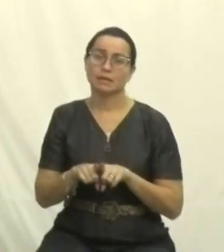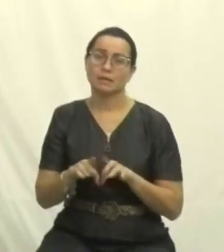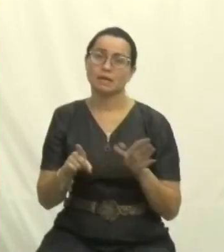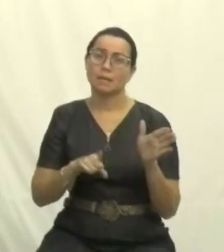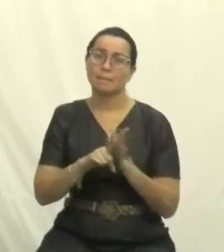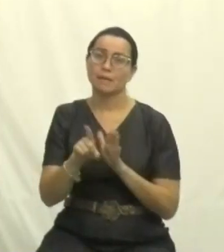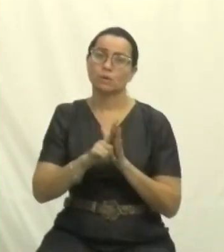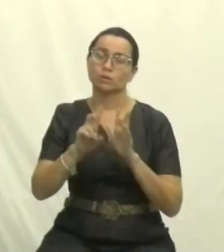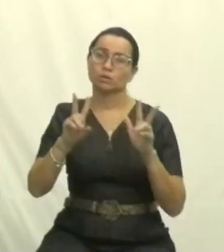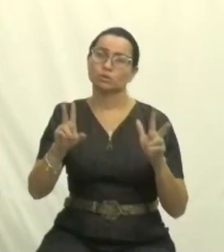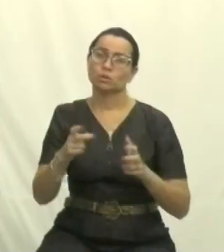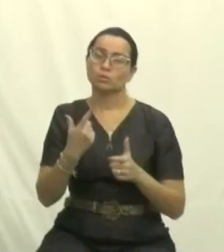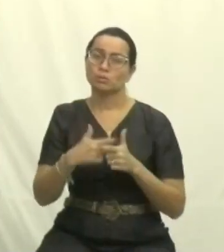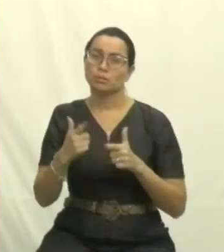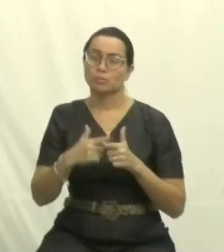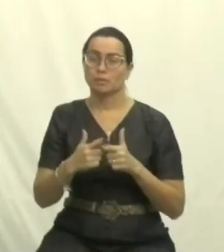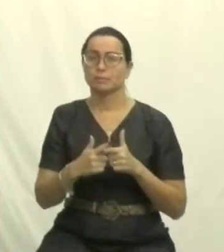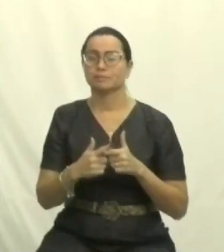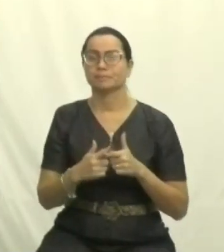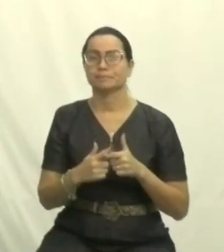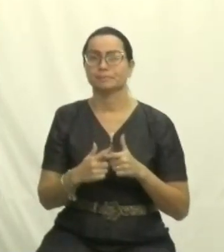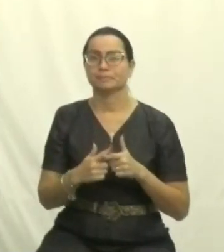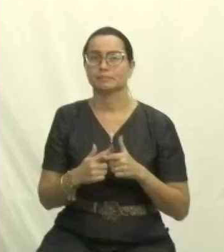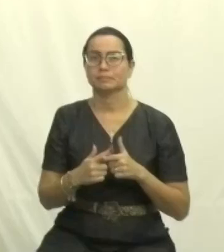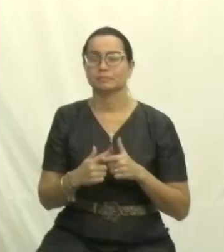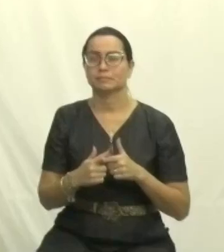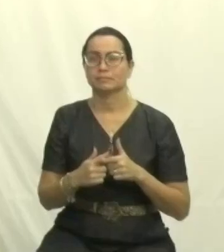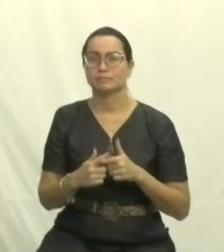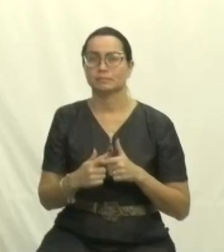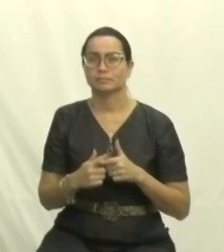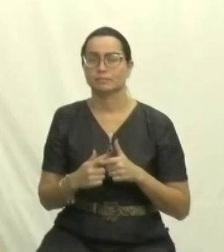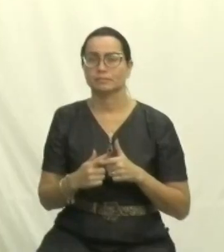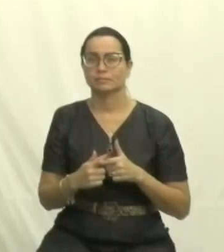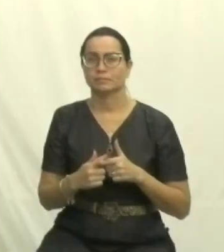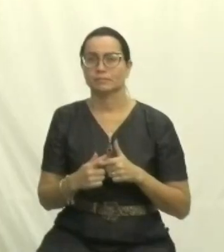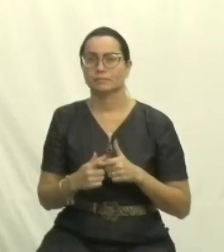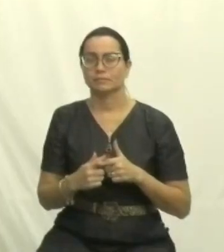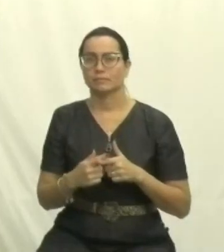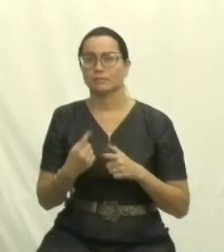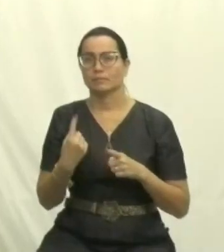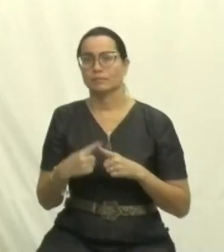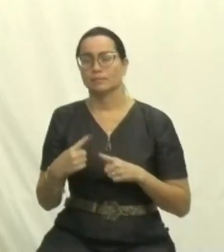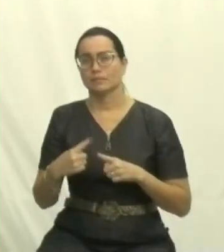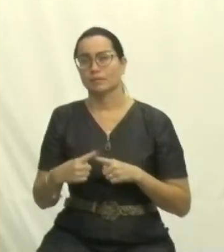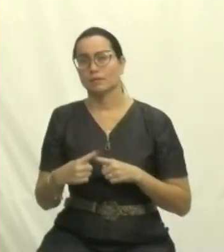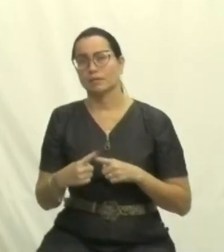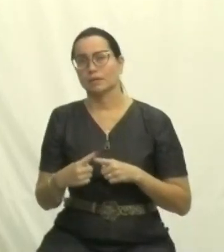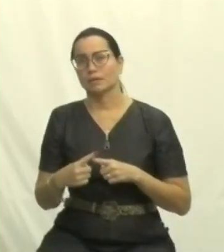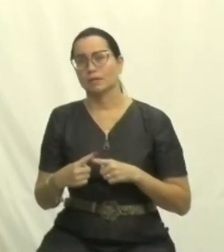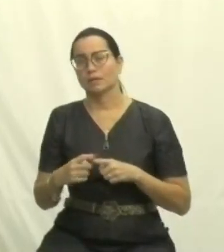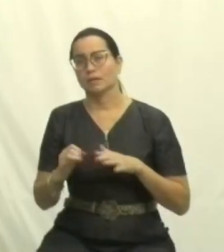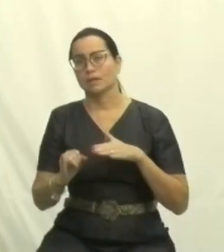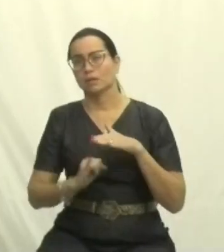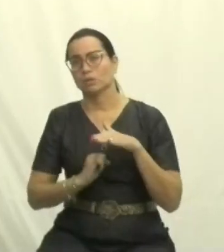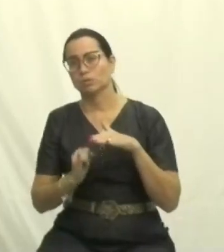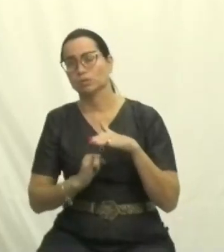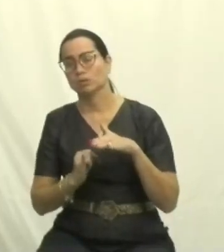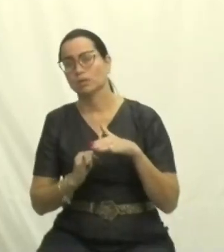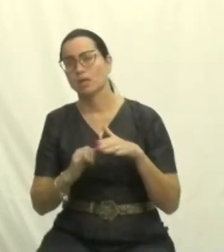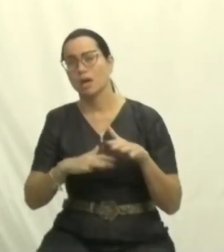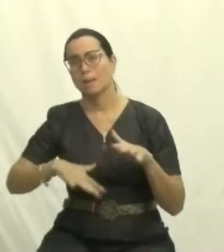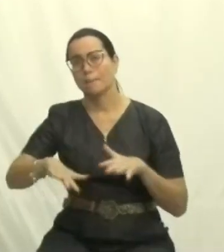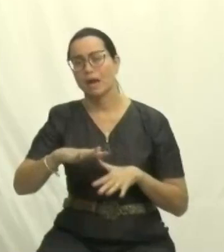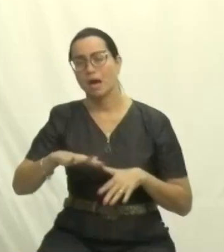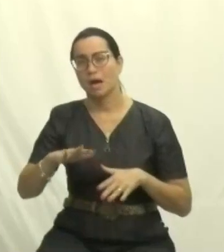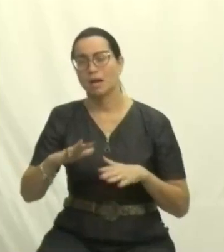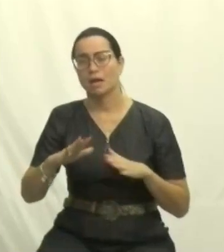sobre essa situação envolvendo a casa de passagem naquele local. Porque industrialmente, para a área de comércio e para a área da indústria, aquela